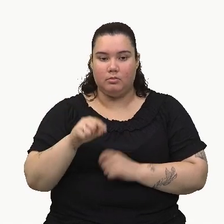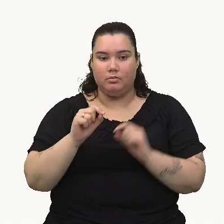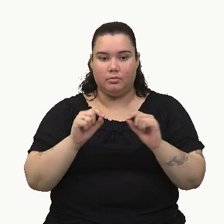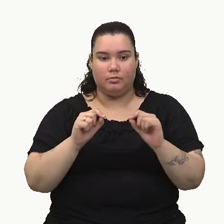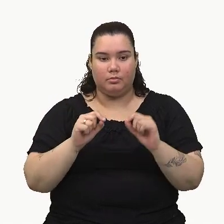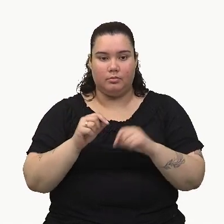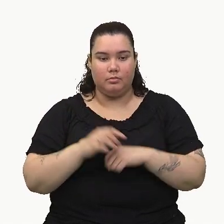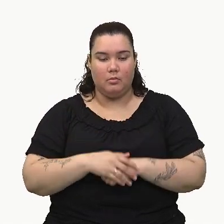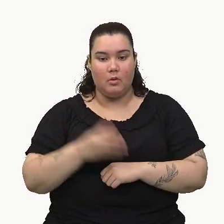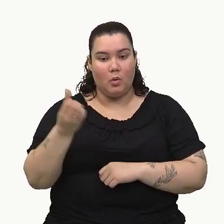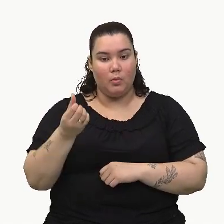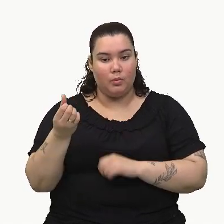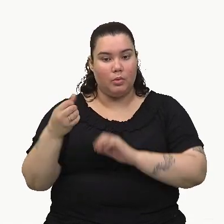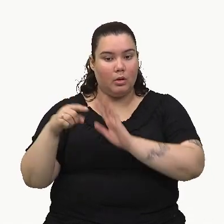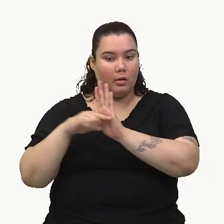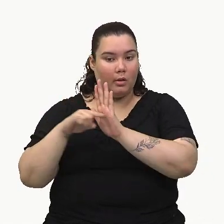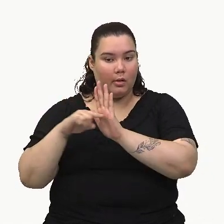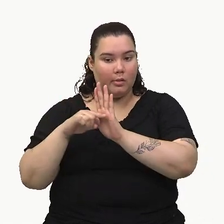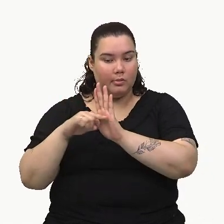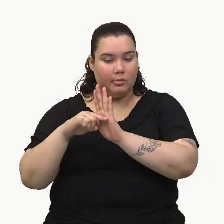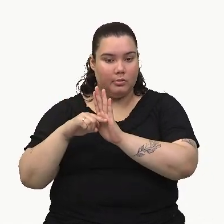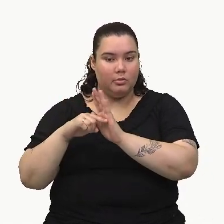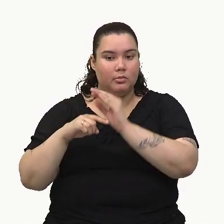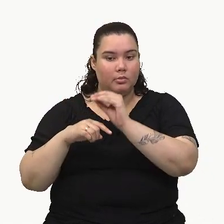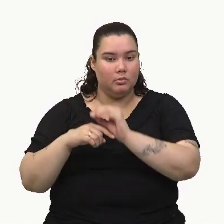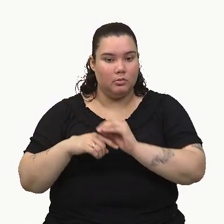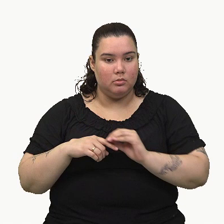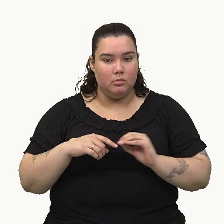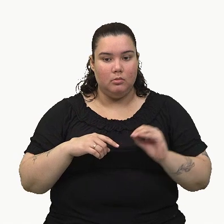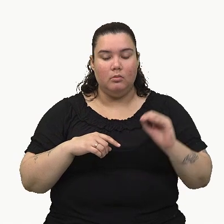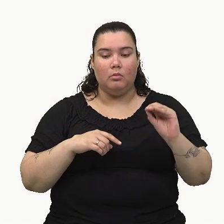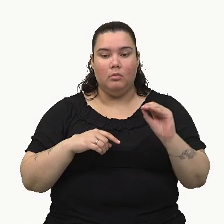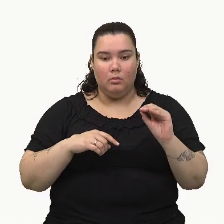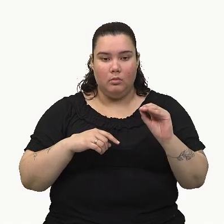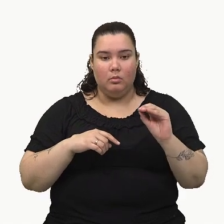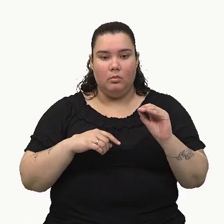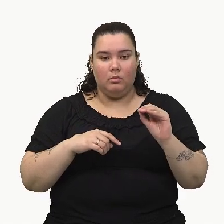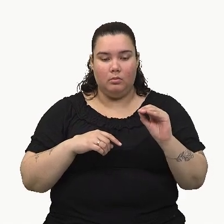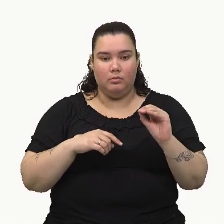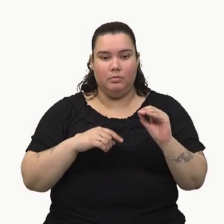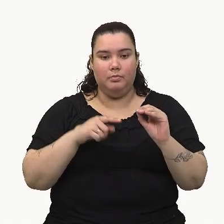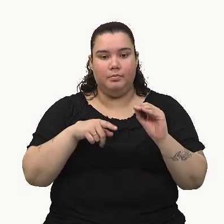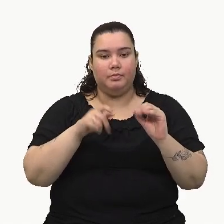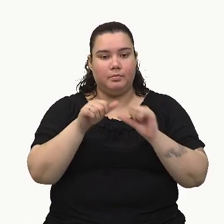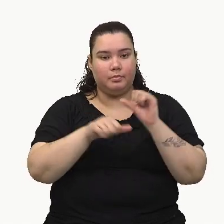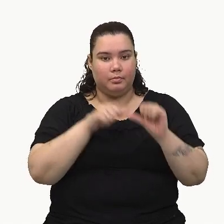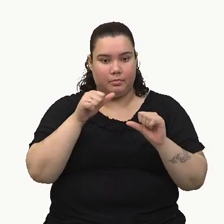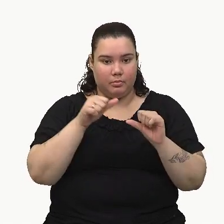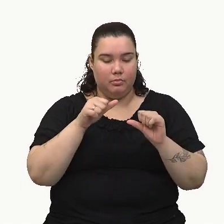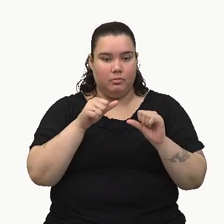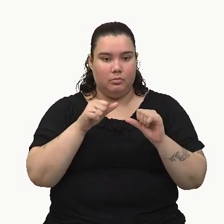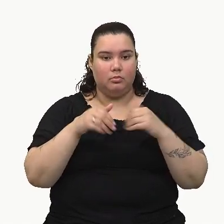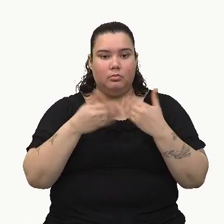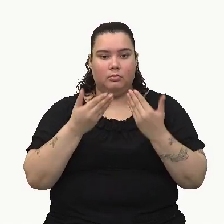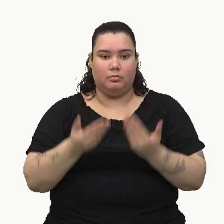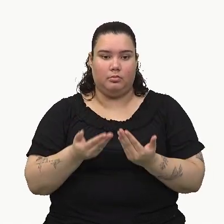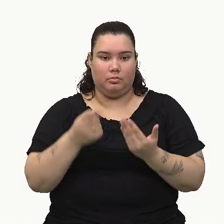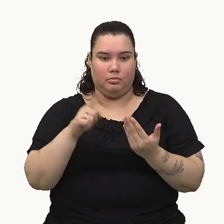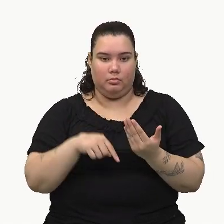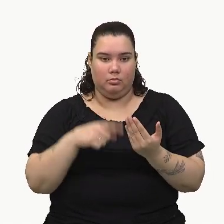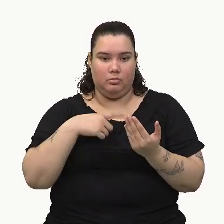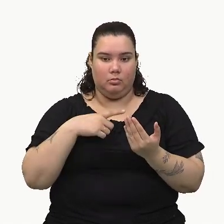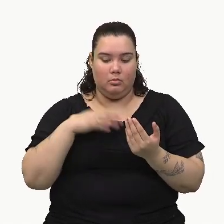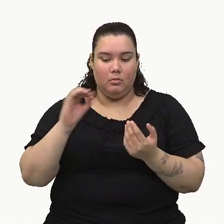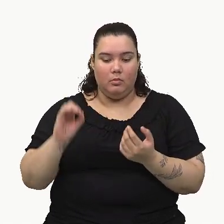O 6 que é negativo aqui à esquerda passará para o outro lado trocando o seu sinal, ou seja, ele